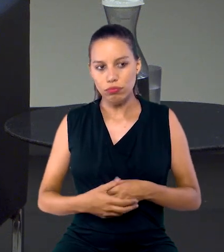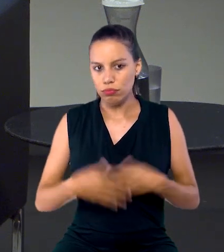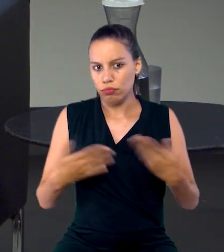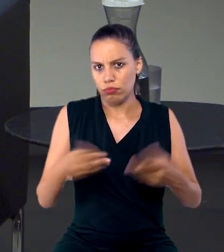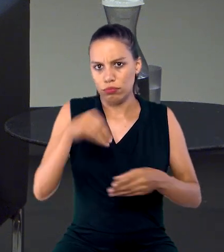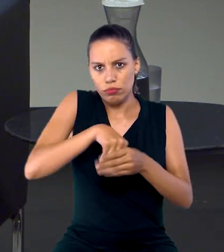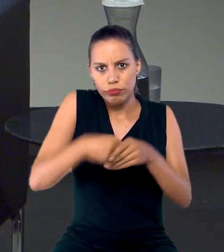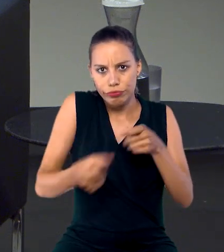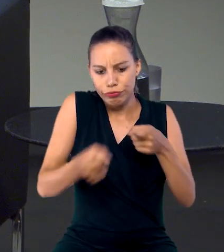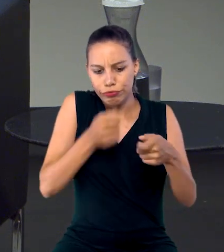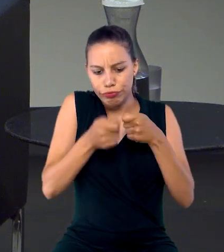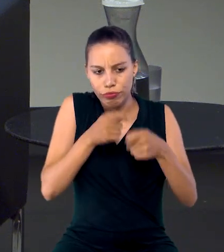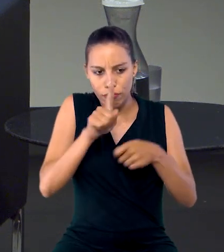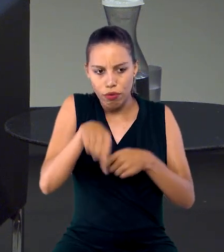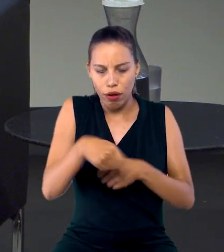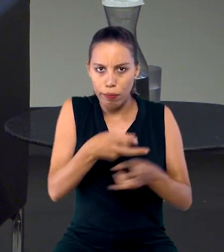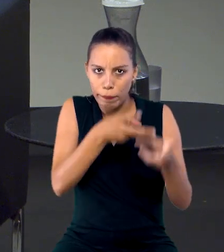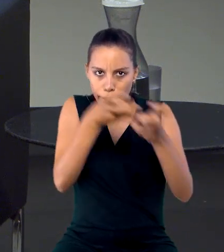no jornalismo.